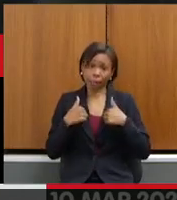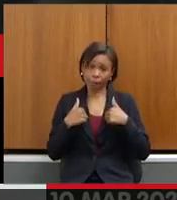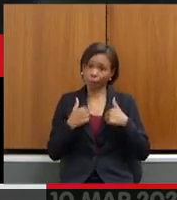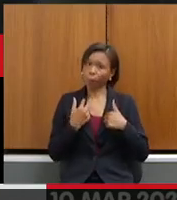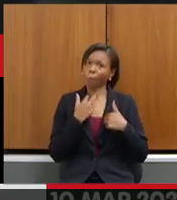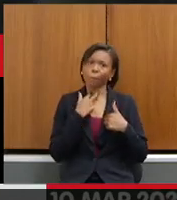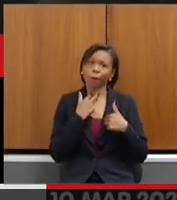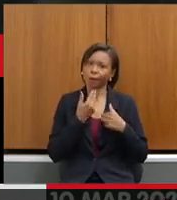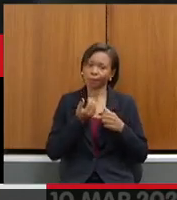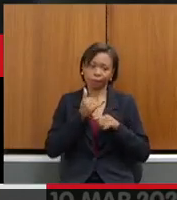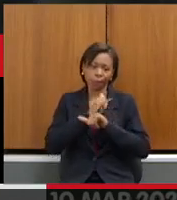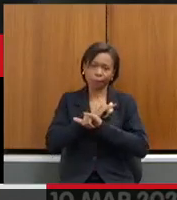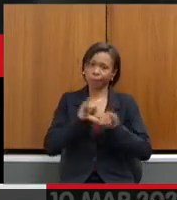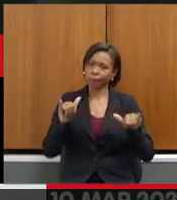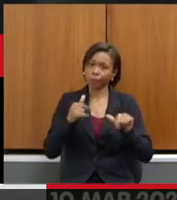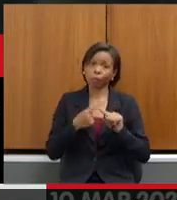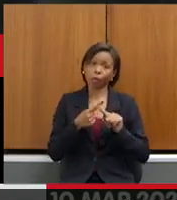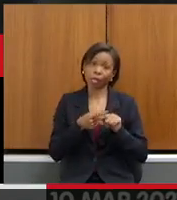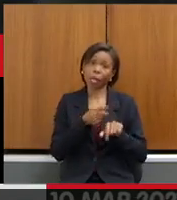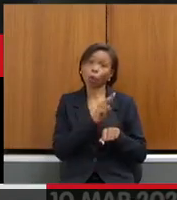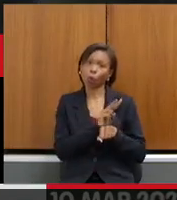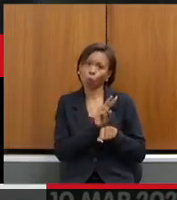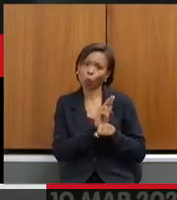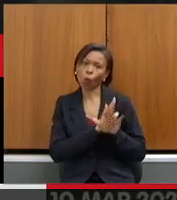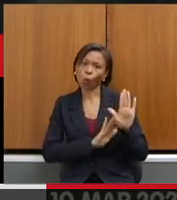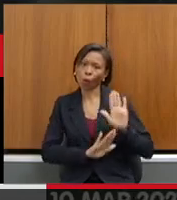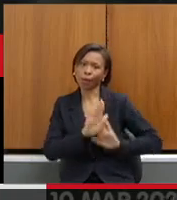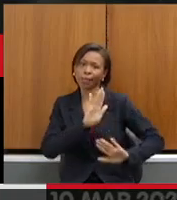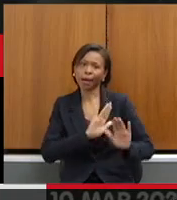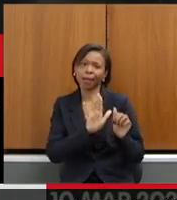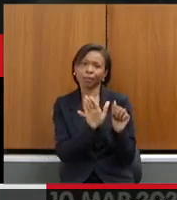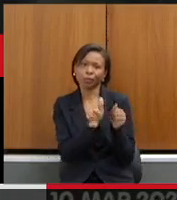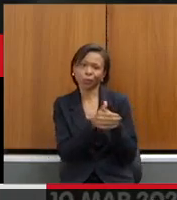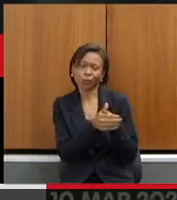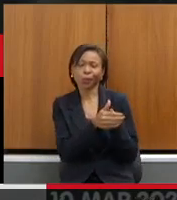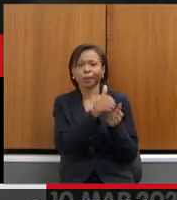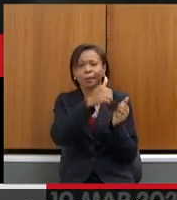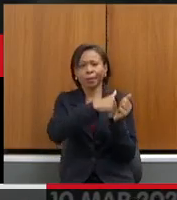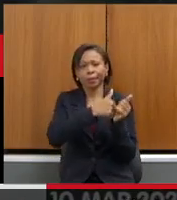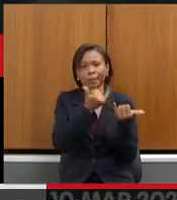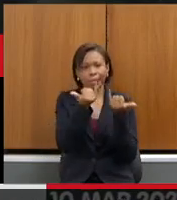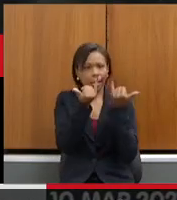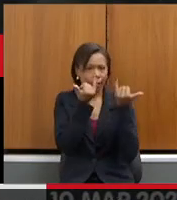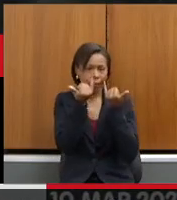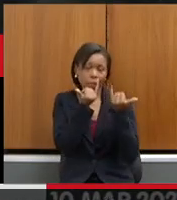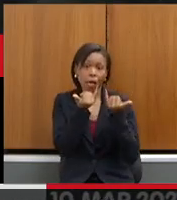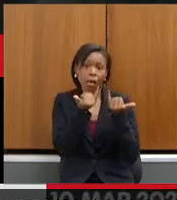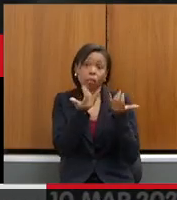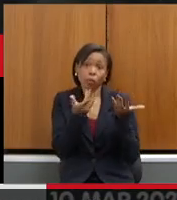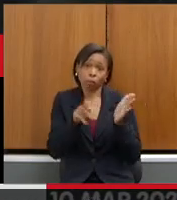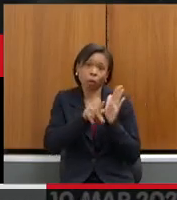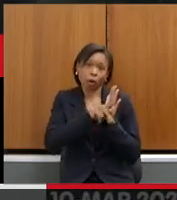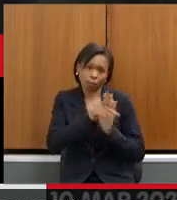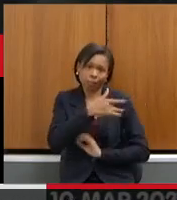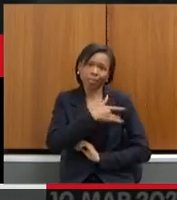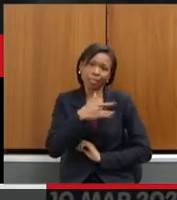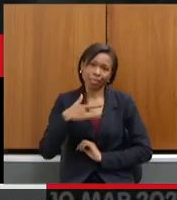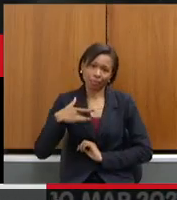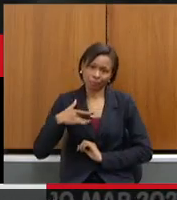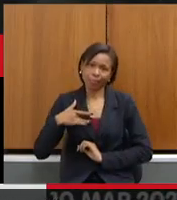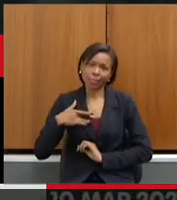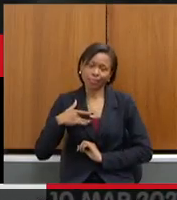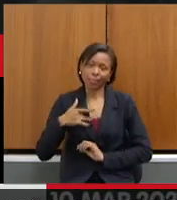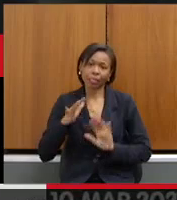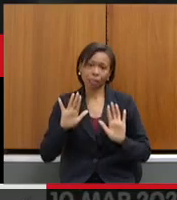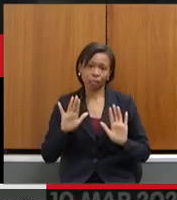foi os outros que existe uma proteção de dados tudo mais que isso é próprio de saúde quem vive saúde sabe muito bem disso é